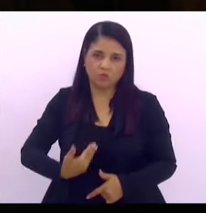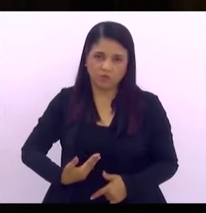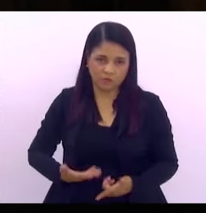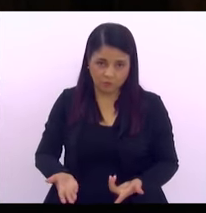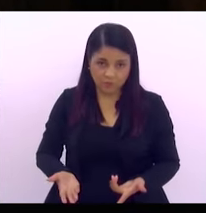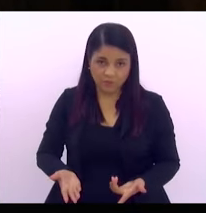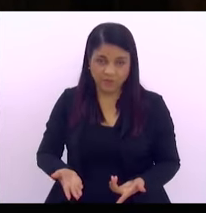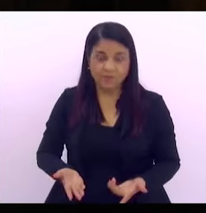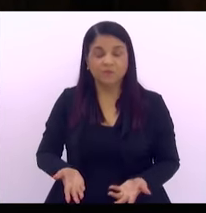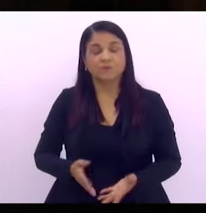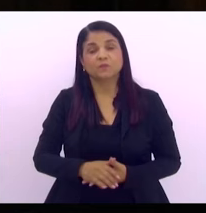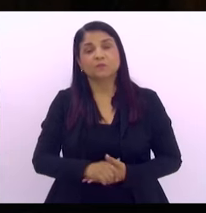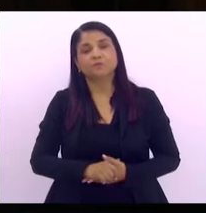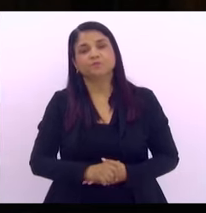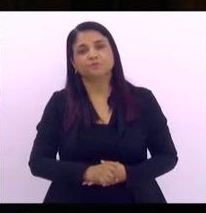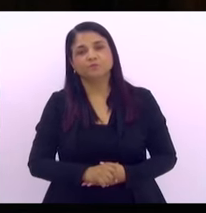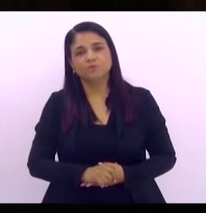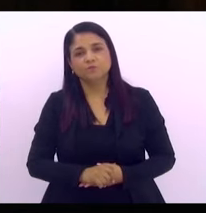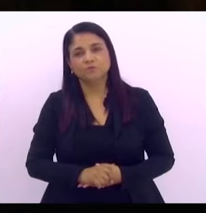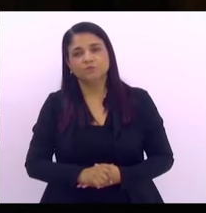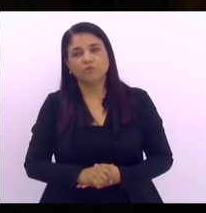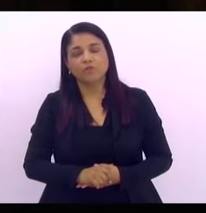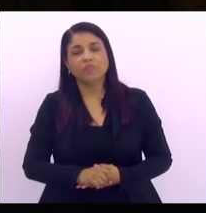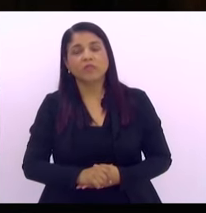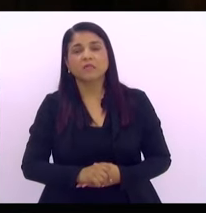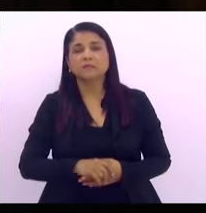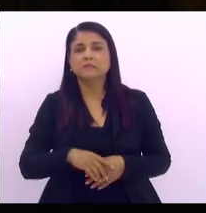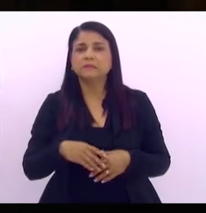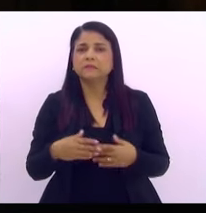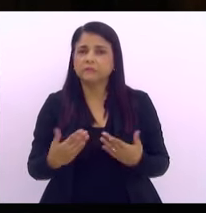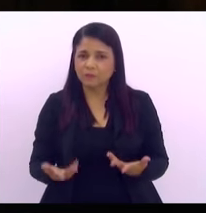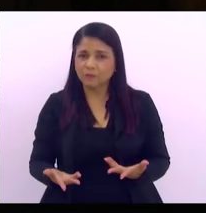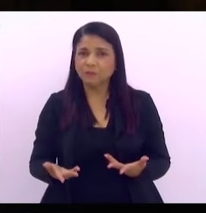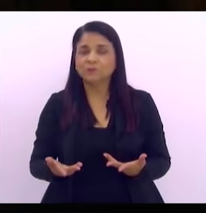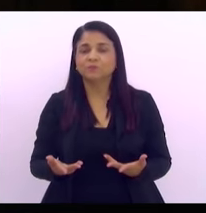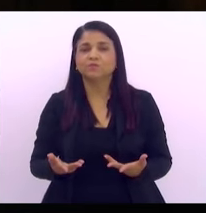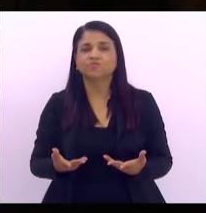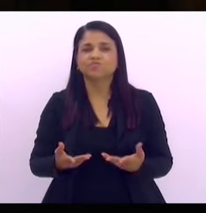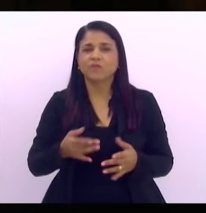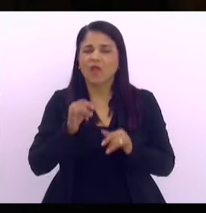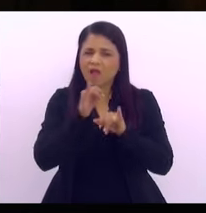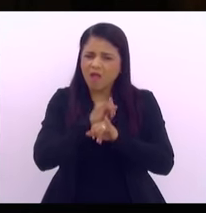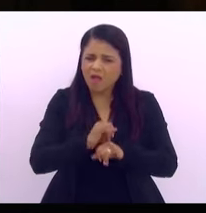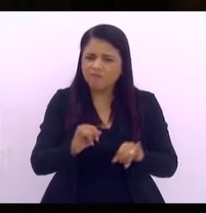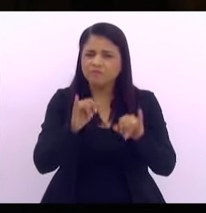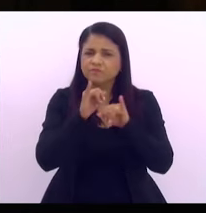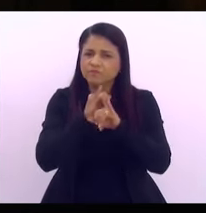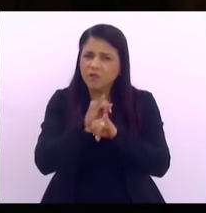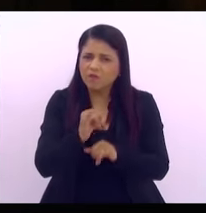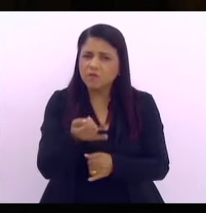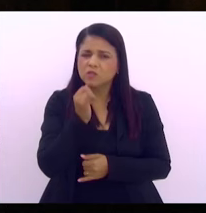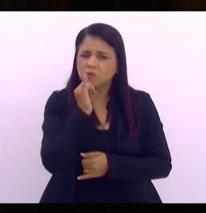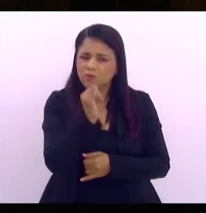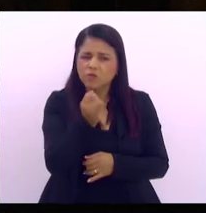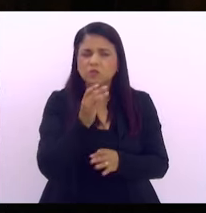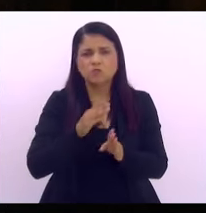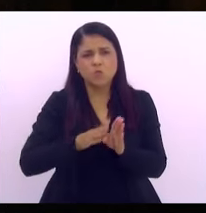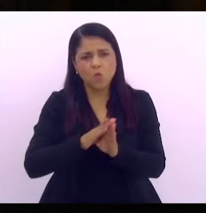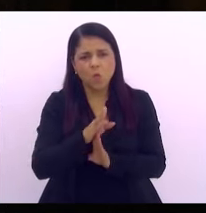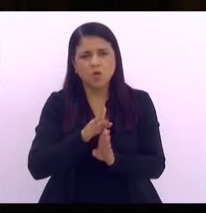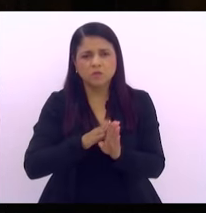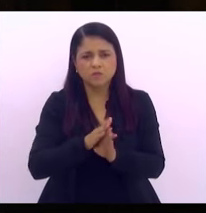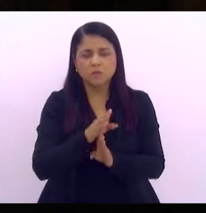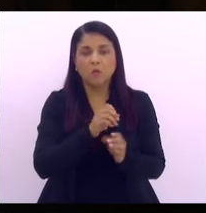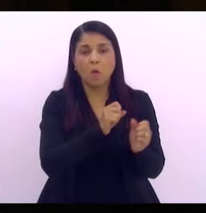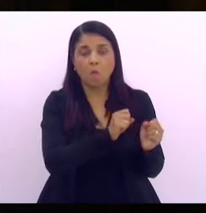Por último, depois de muitos avisos, orientações ao